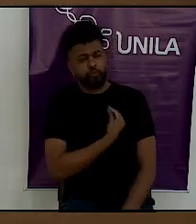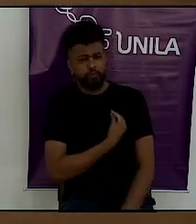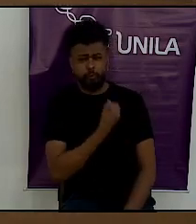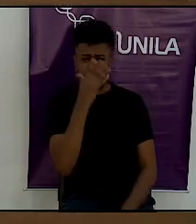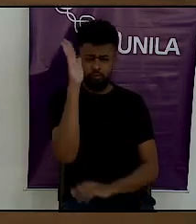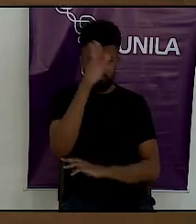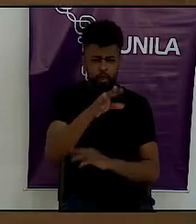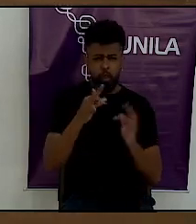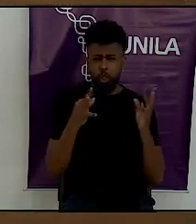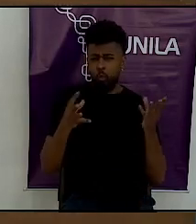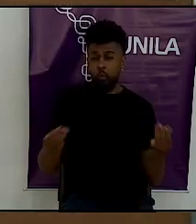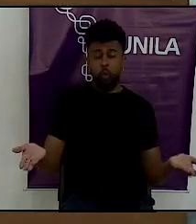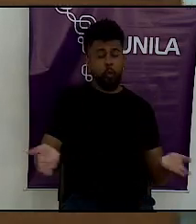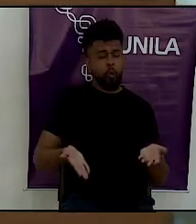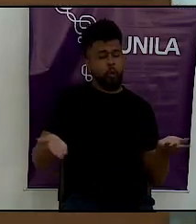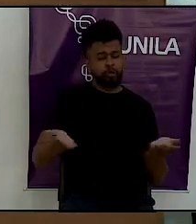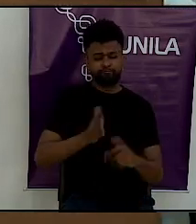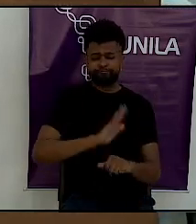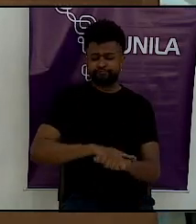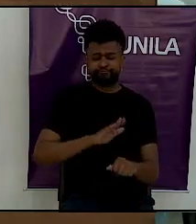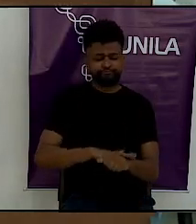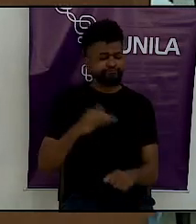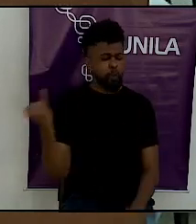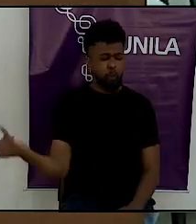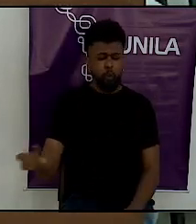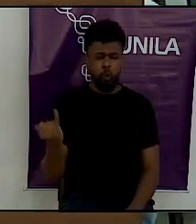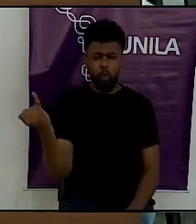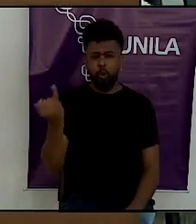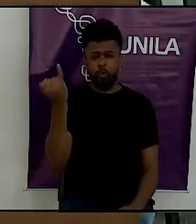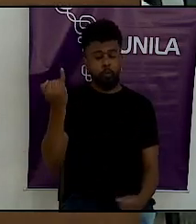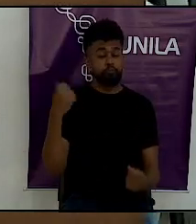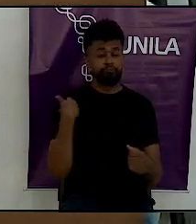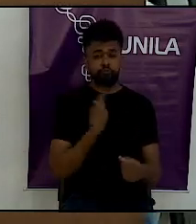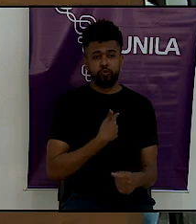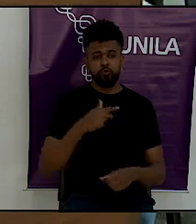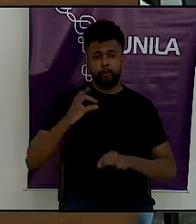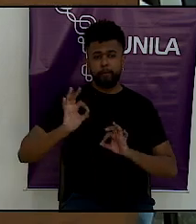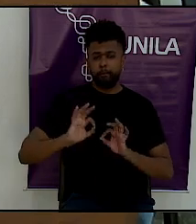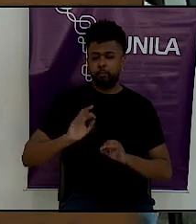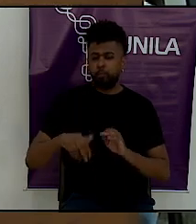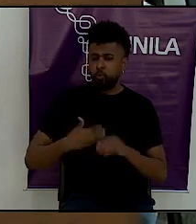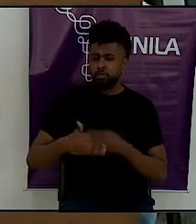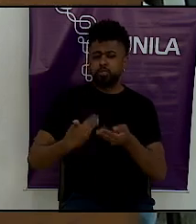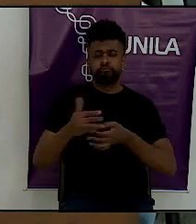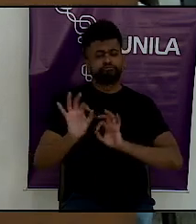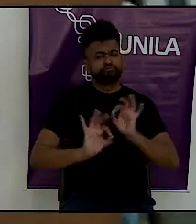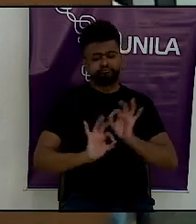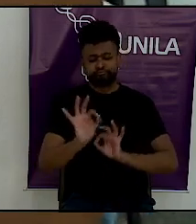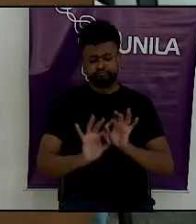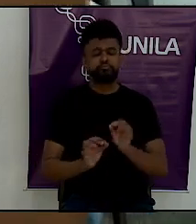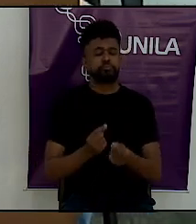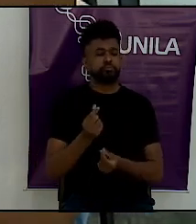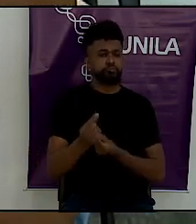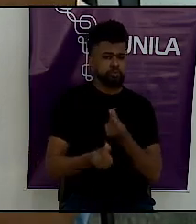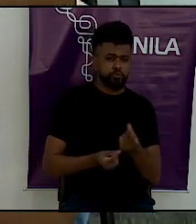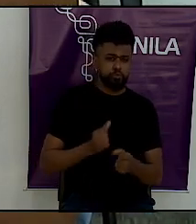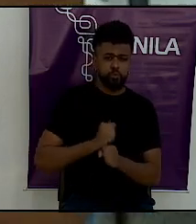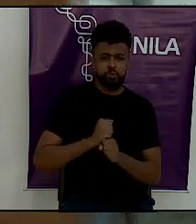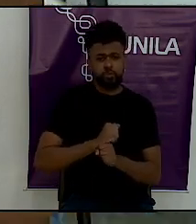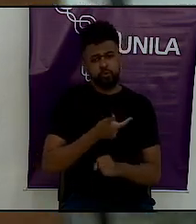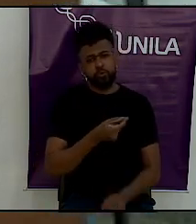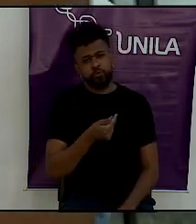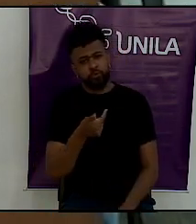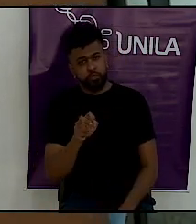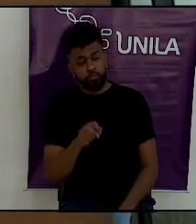todo mundo. Hoje é um momento bastante importante no nosso processo de organização orçamentária para